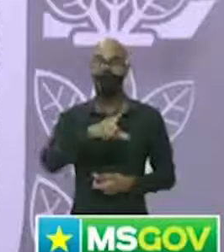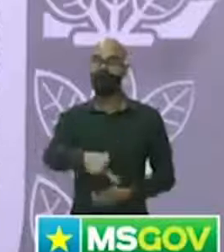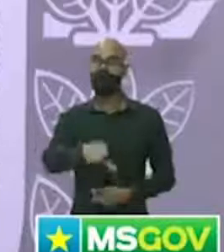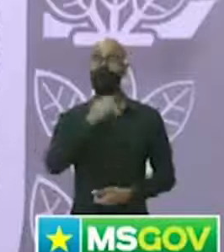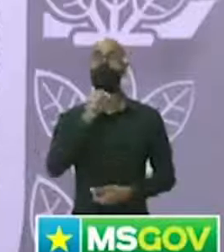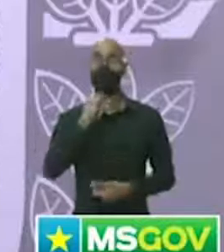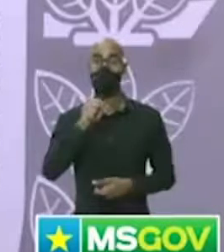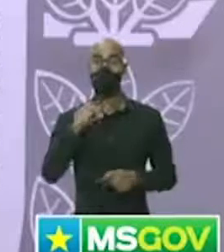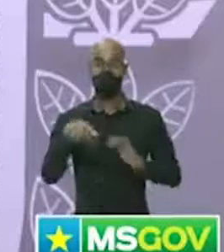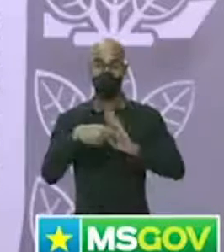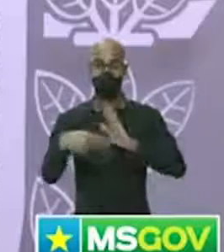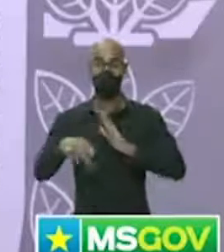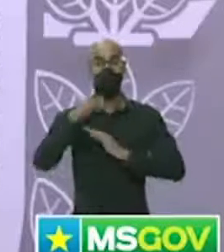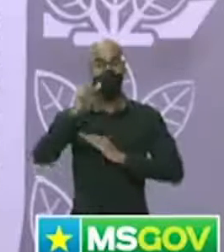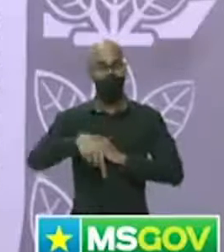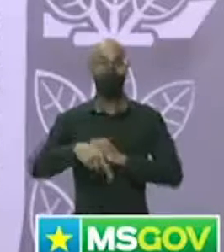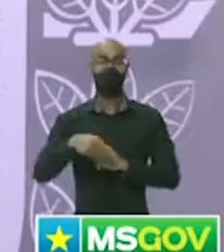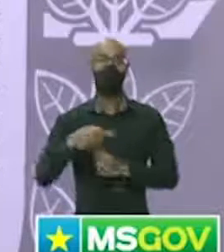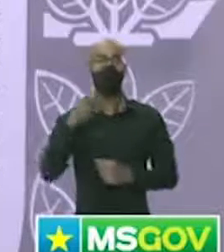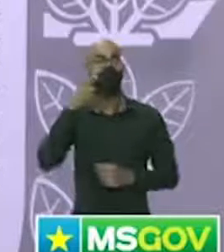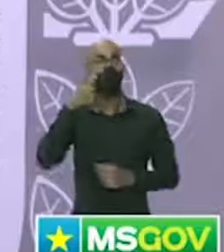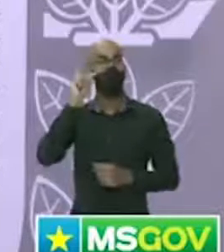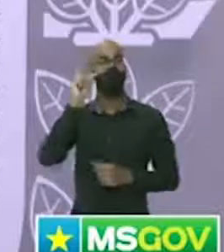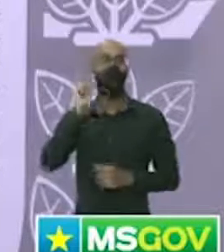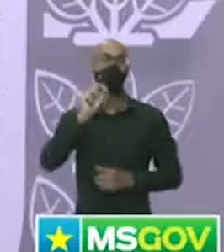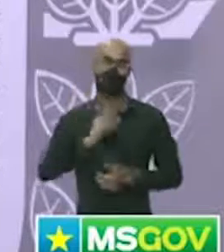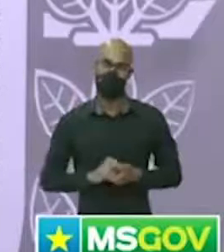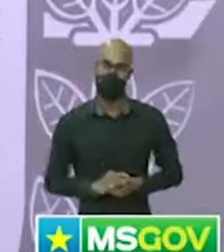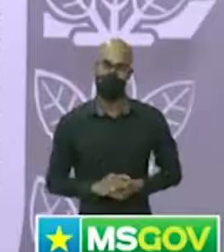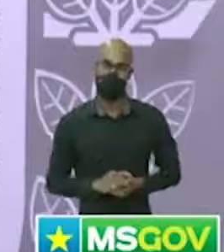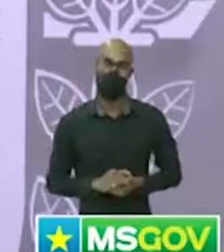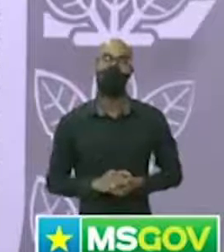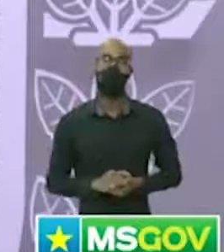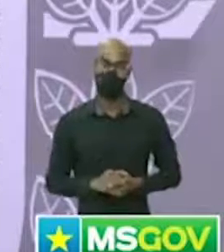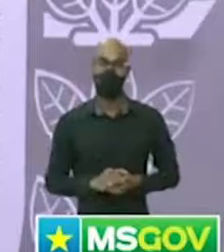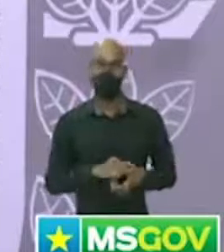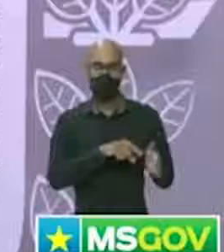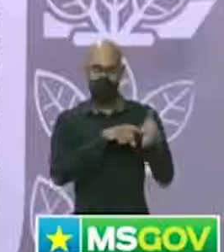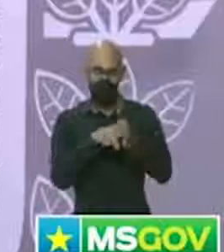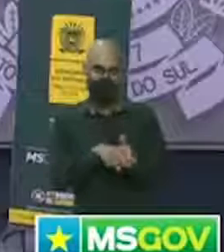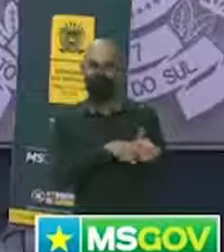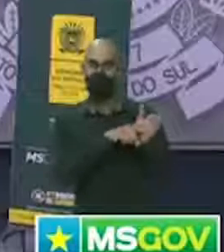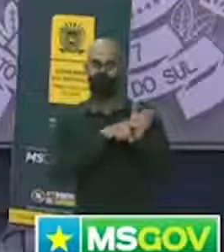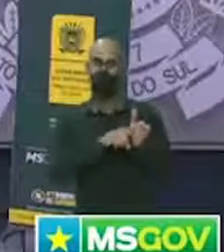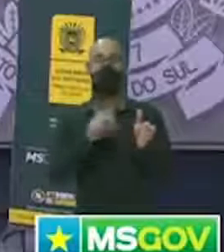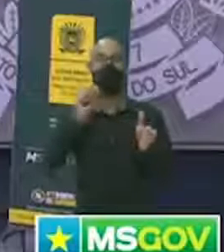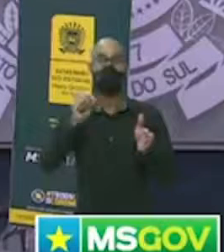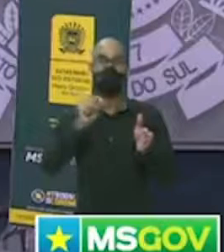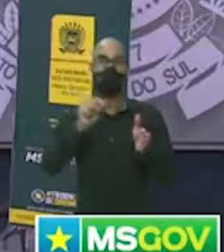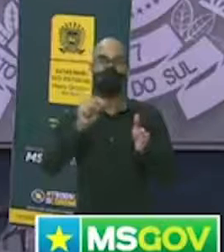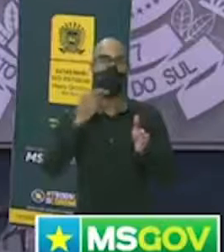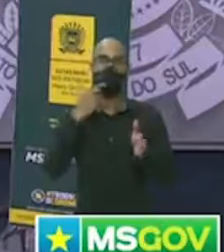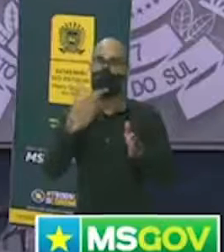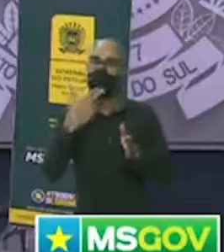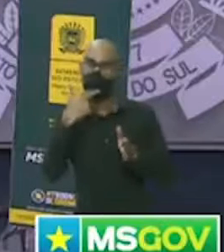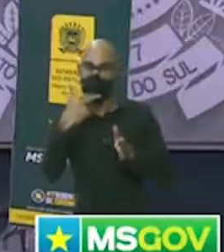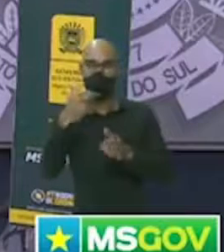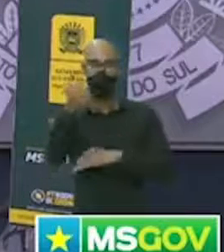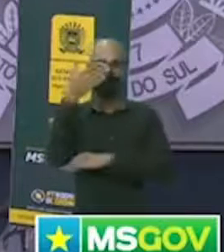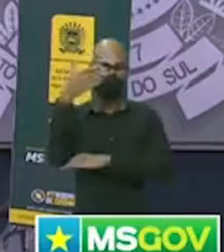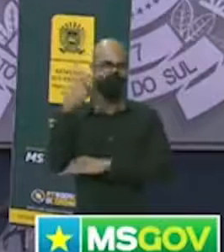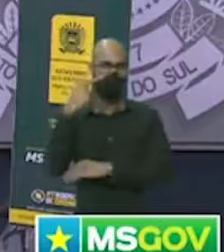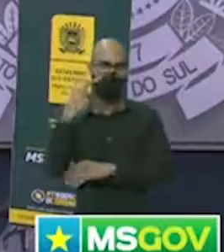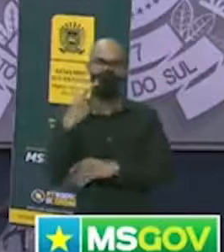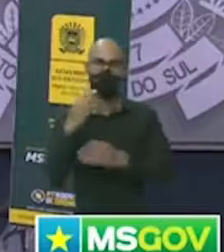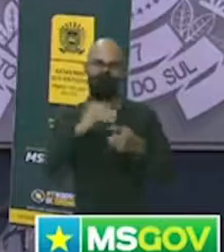do Prosseguir, desde ontem, atirar da análise das bandeiras o